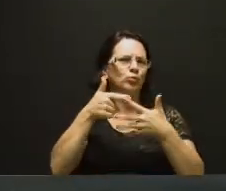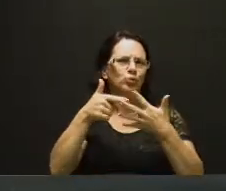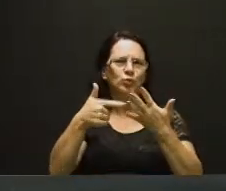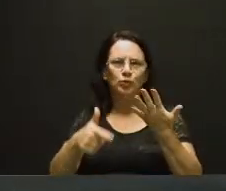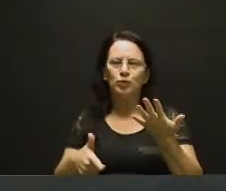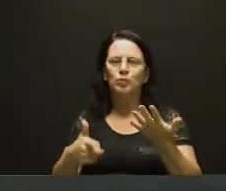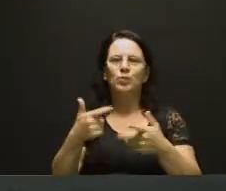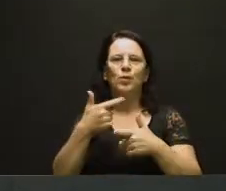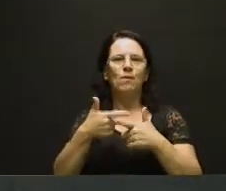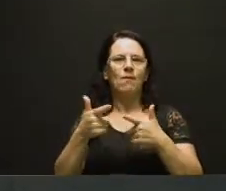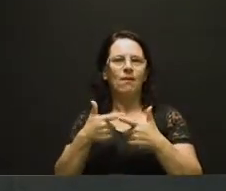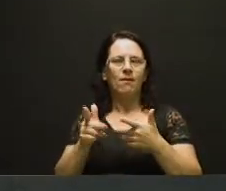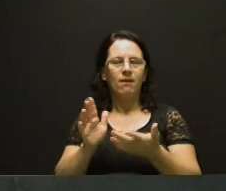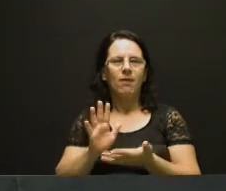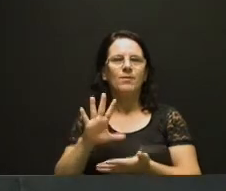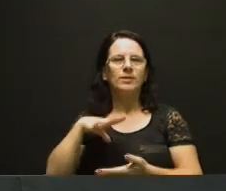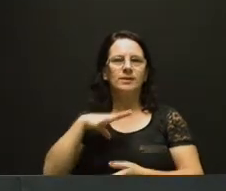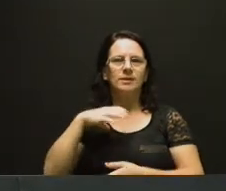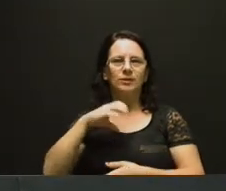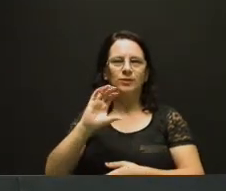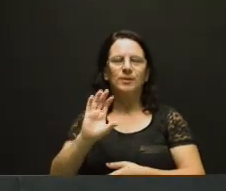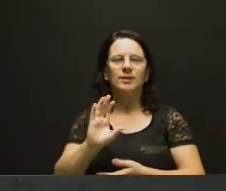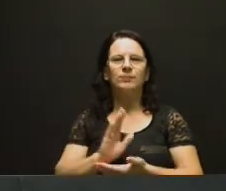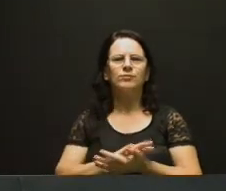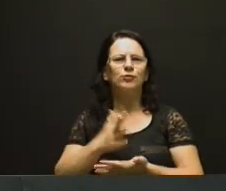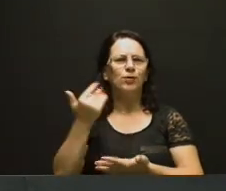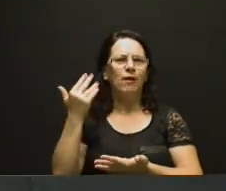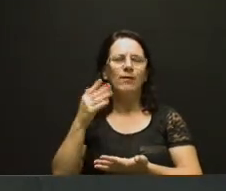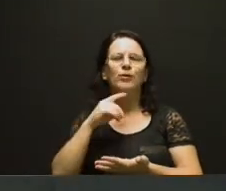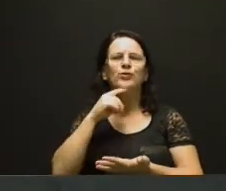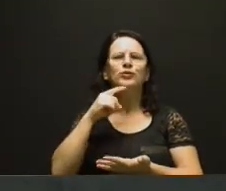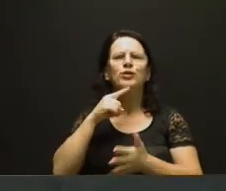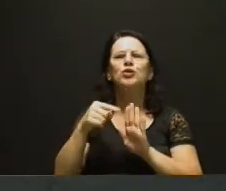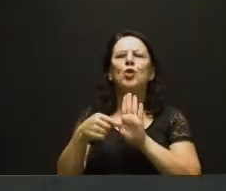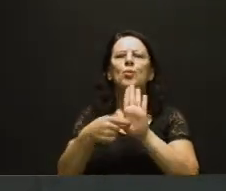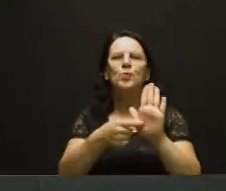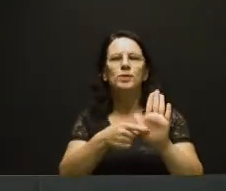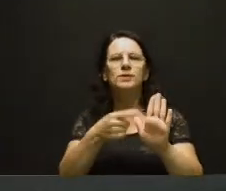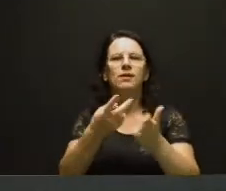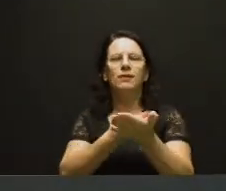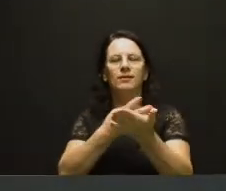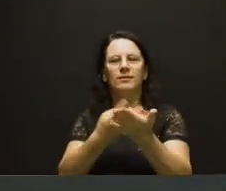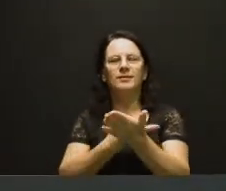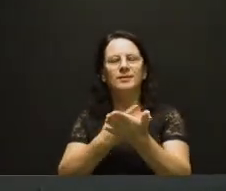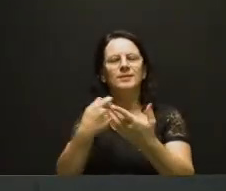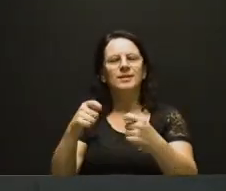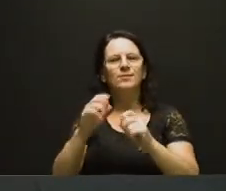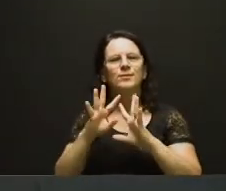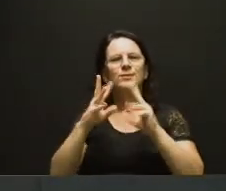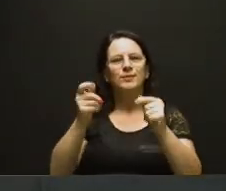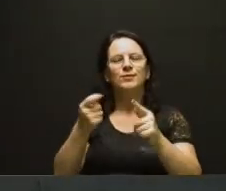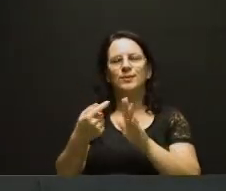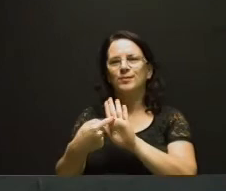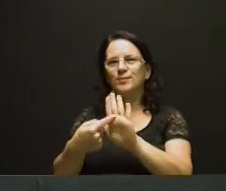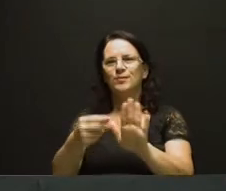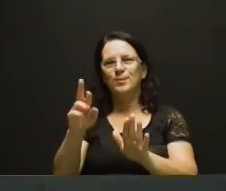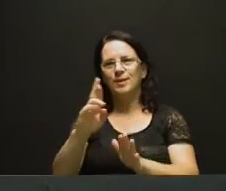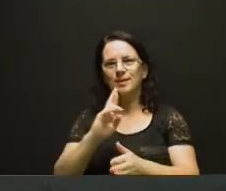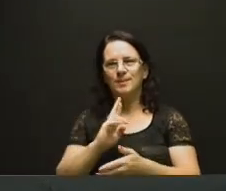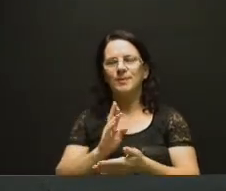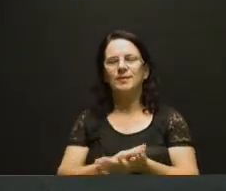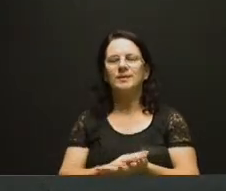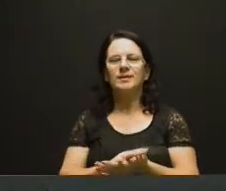na nossa cidade e como eu tenho falado não adianta só apontar erros a gente quer buscar a solução ea solução